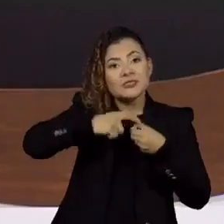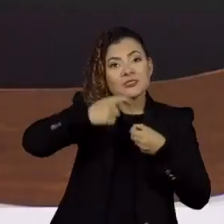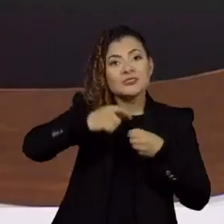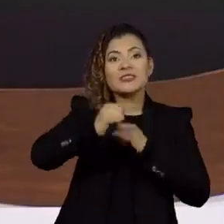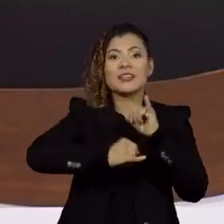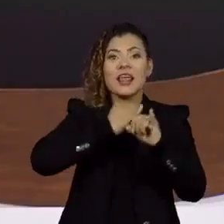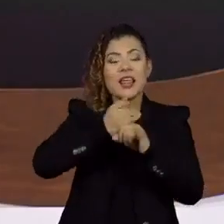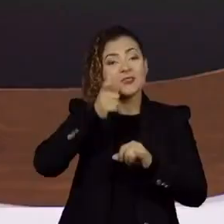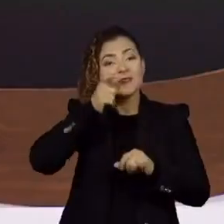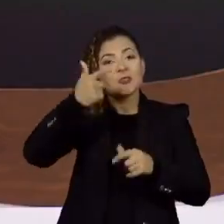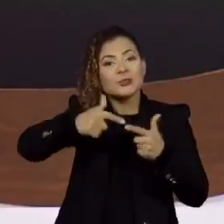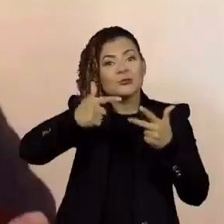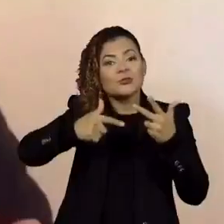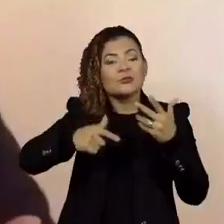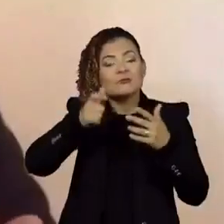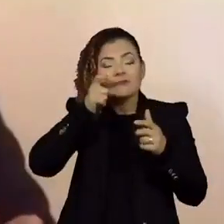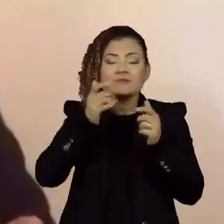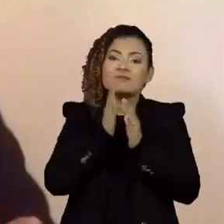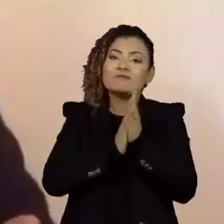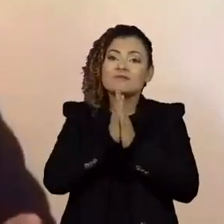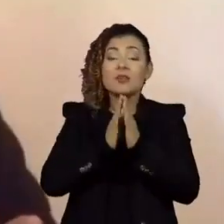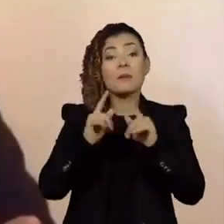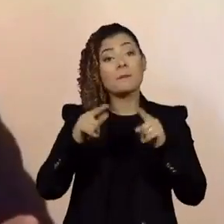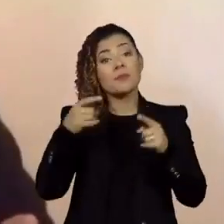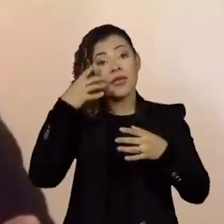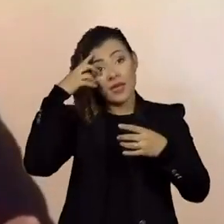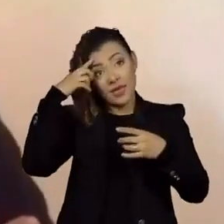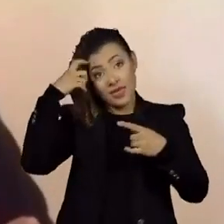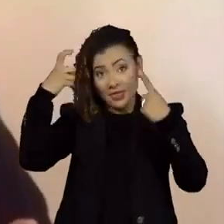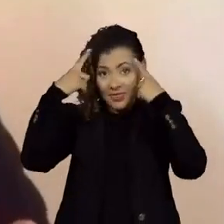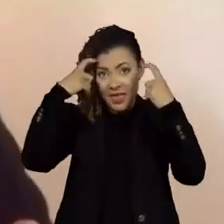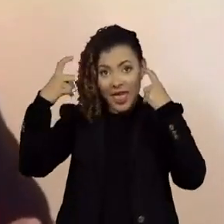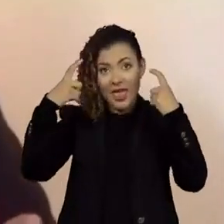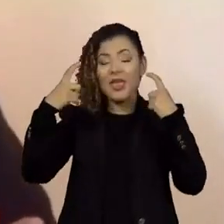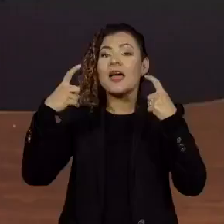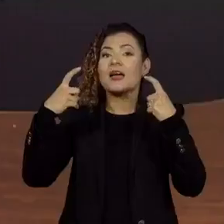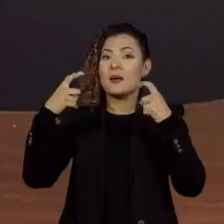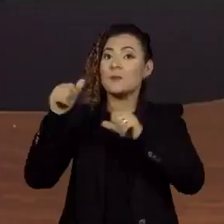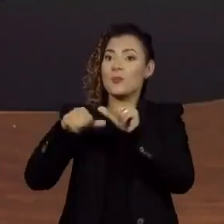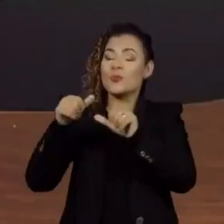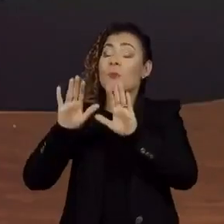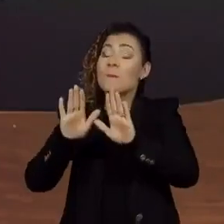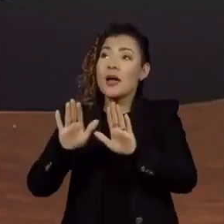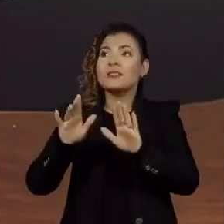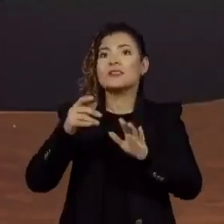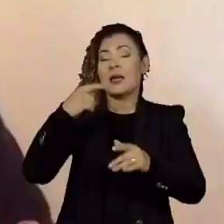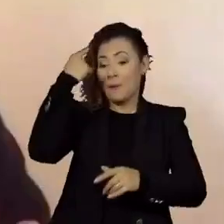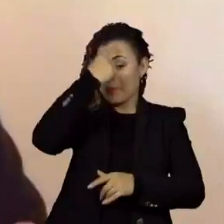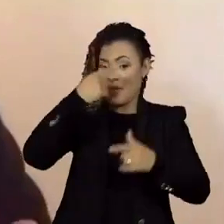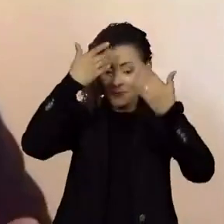E a verdade é que eu acho que as minhas ideias mudaram, mas acho que a minha aparência mudou mais do que as minhas ideias.